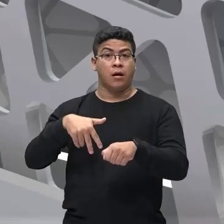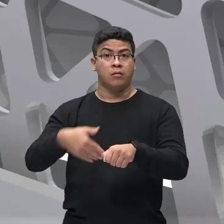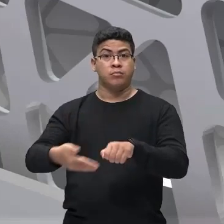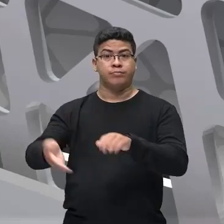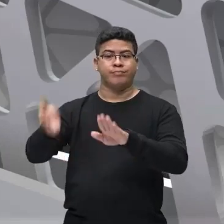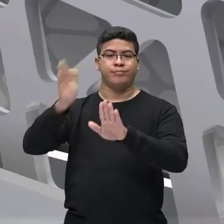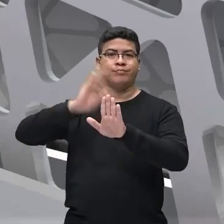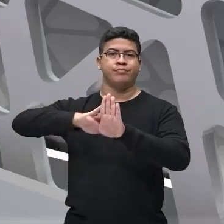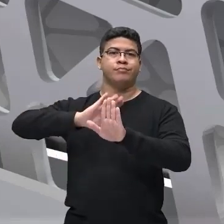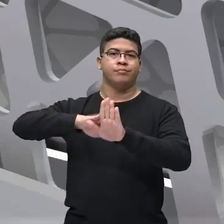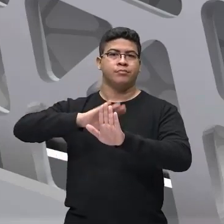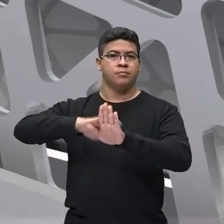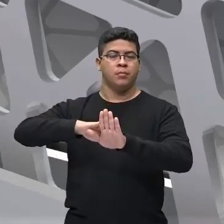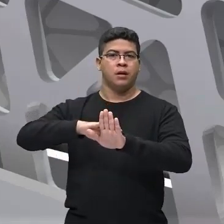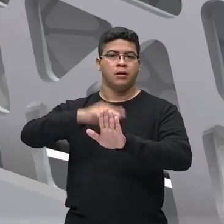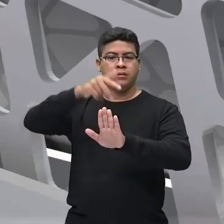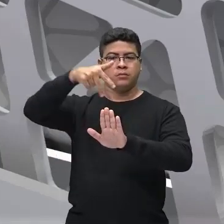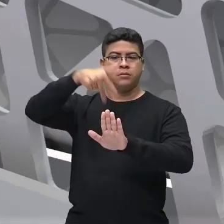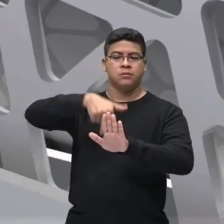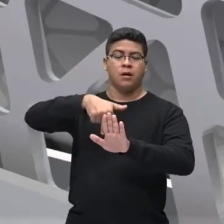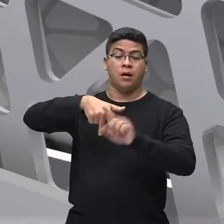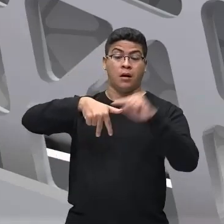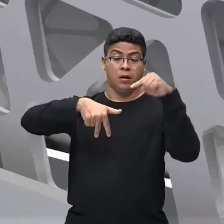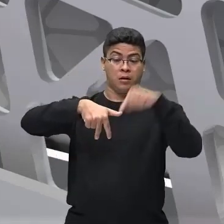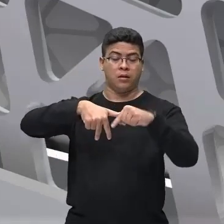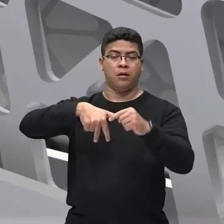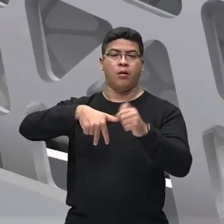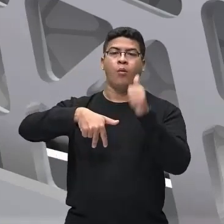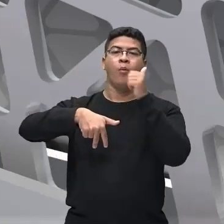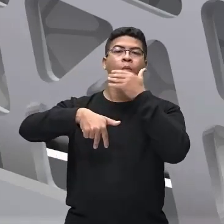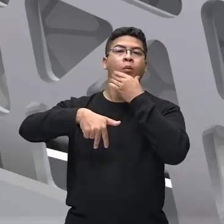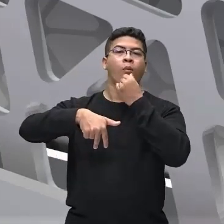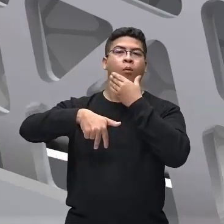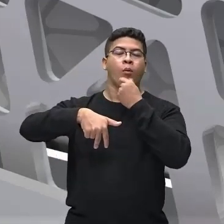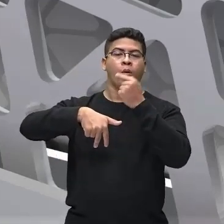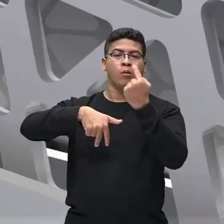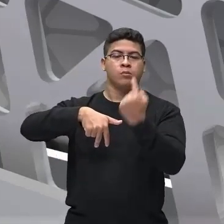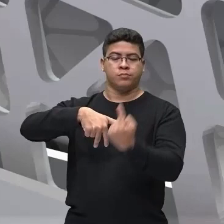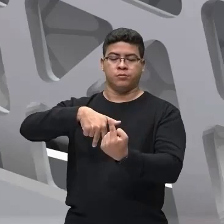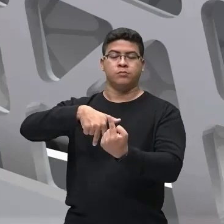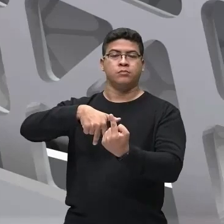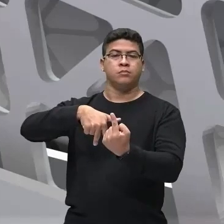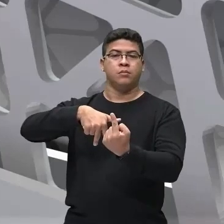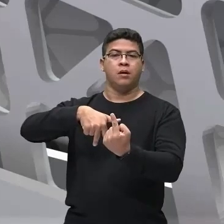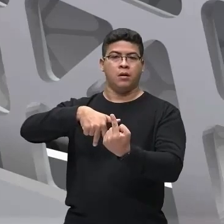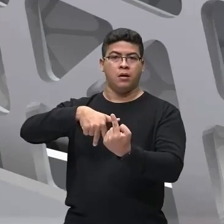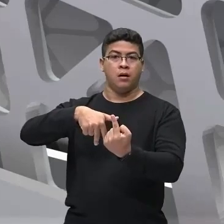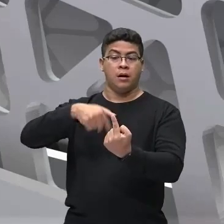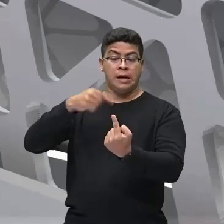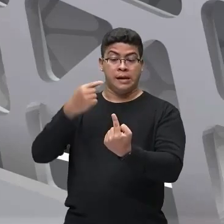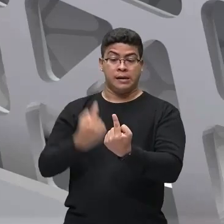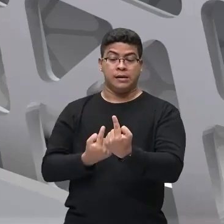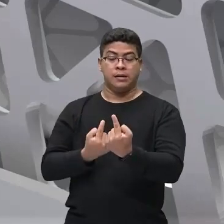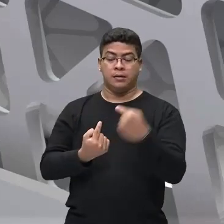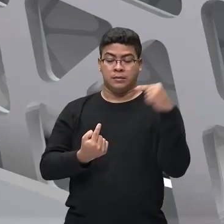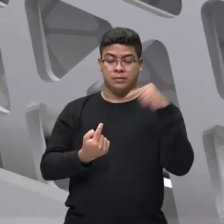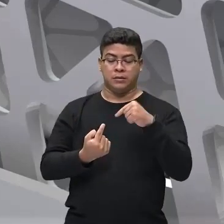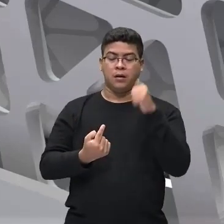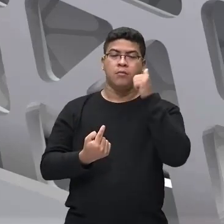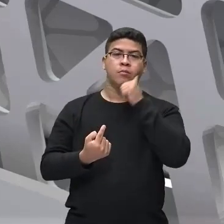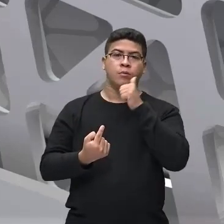aí o que aconteceu? Com o passar dos anos, foi se sentindo a necessidade de que a